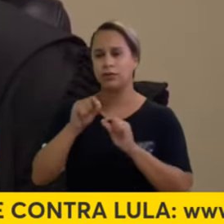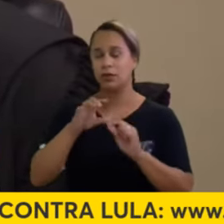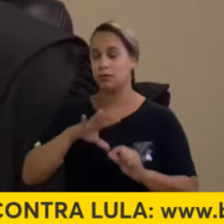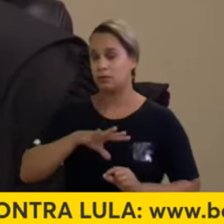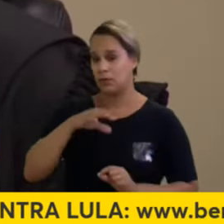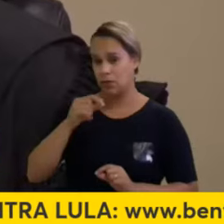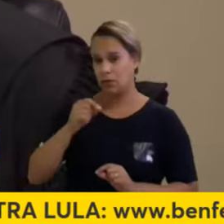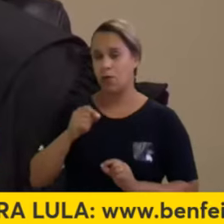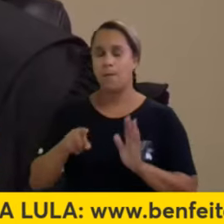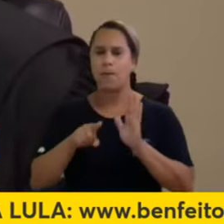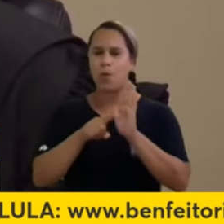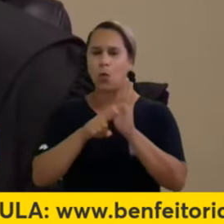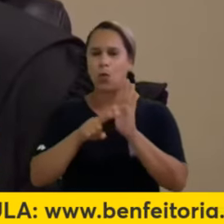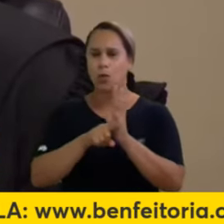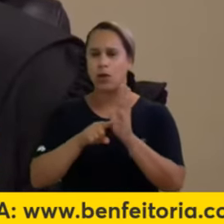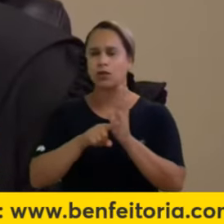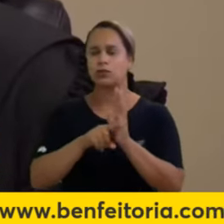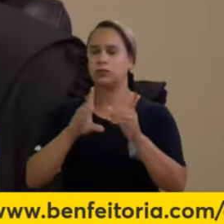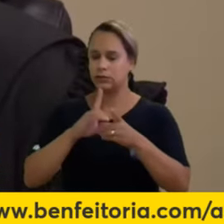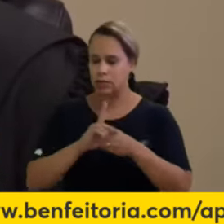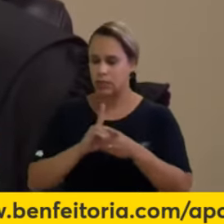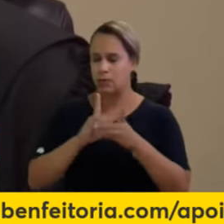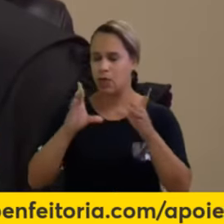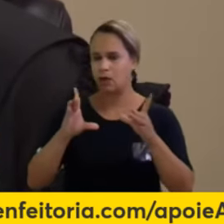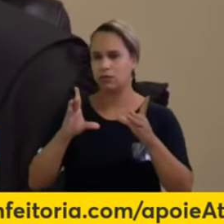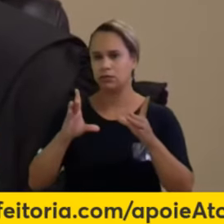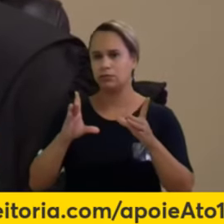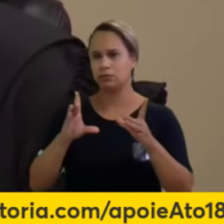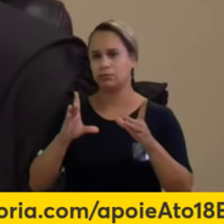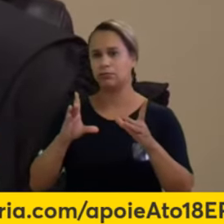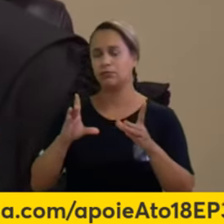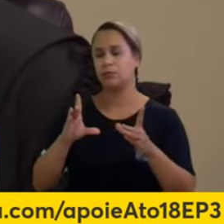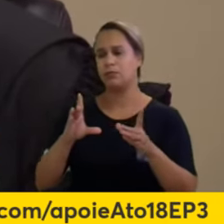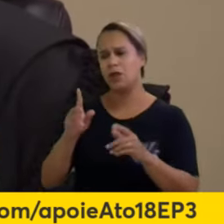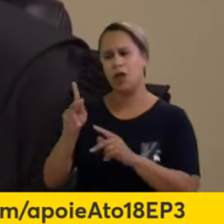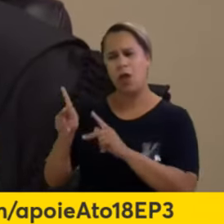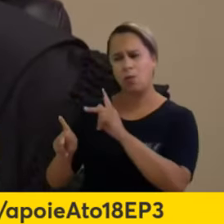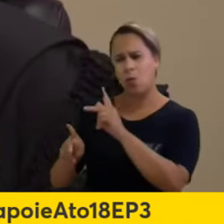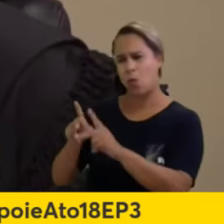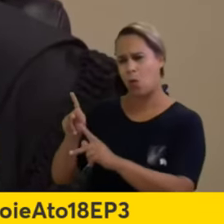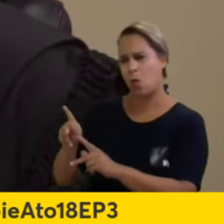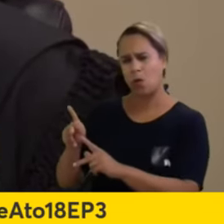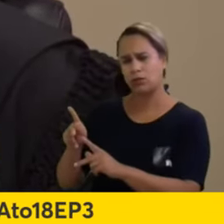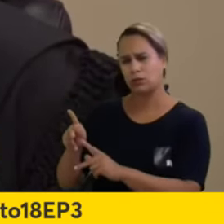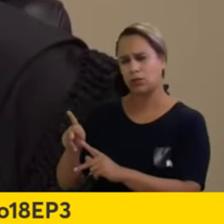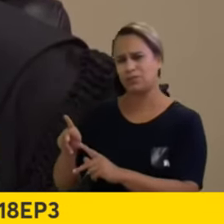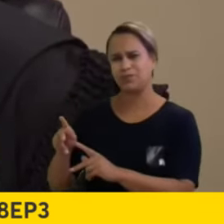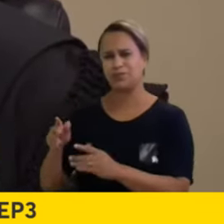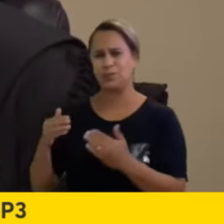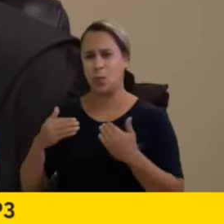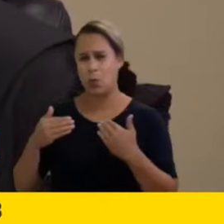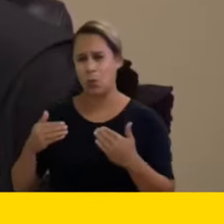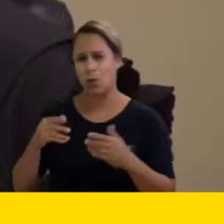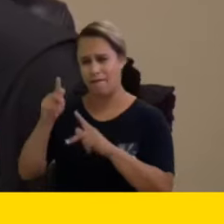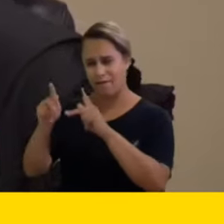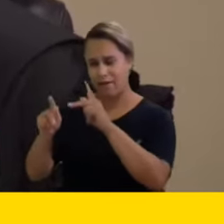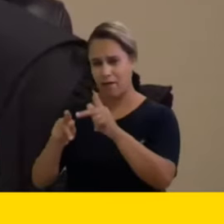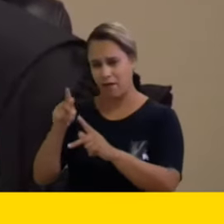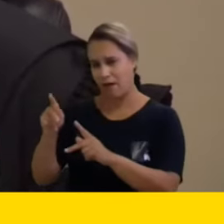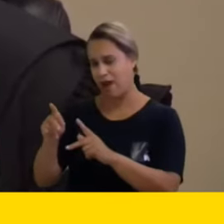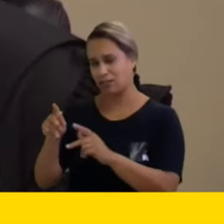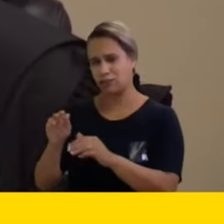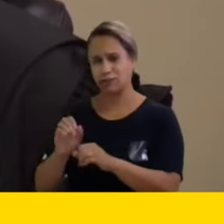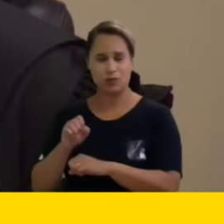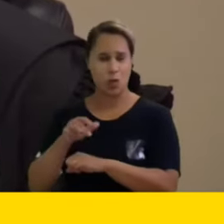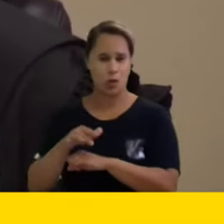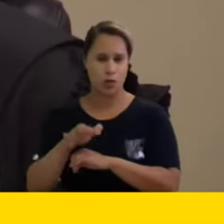democrática sem ceder aos populismos que tomam a opinião pública e o Consenso das massas como fonte do direito é